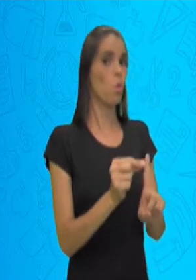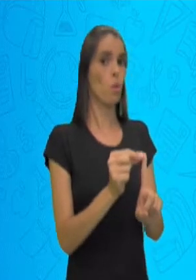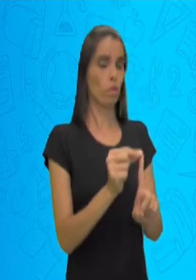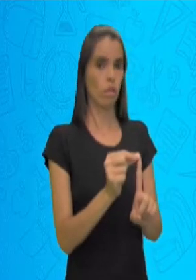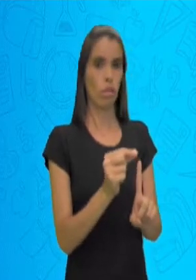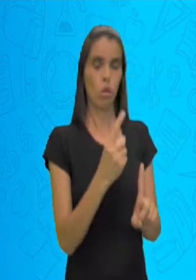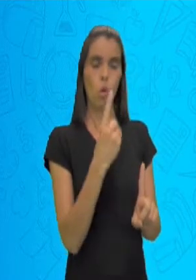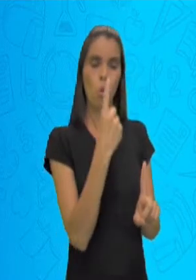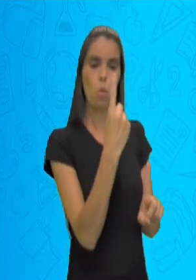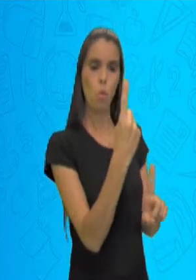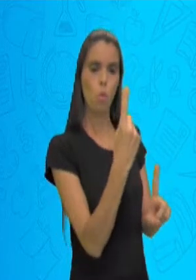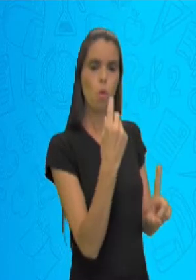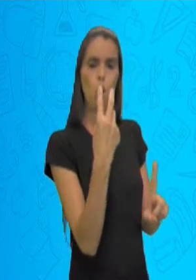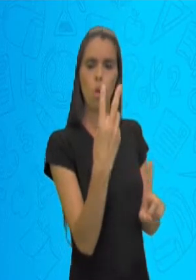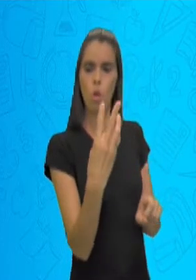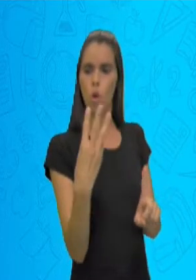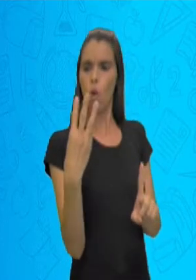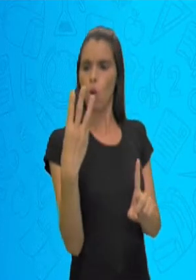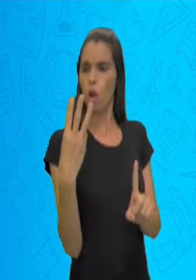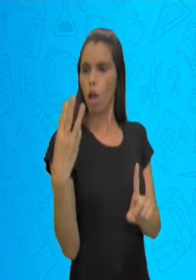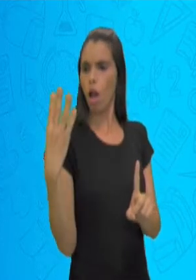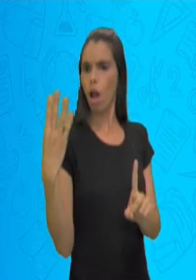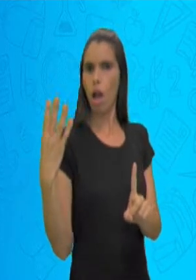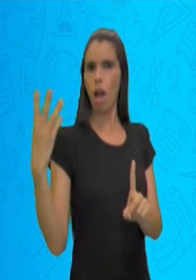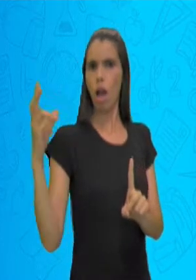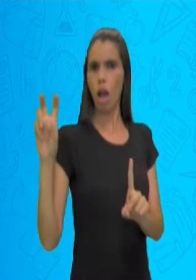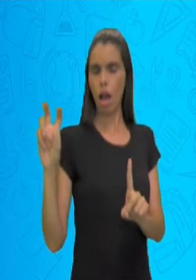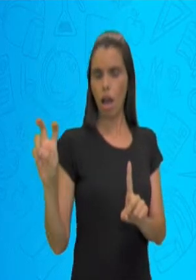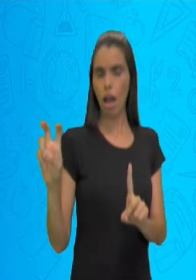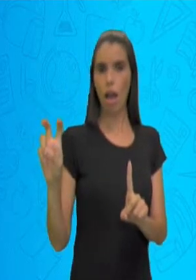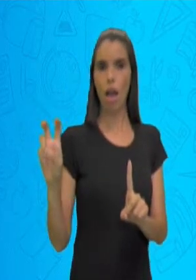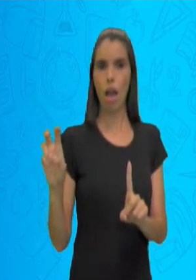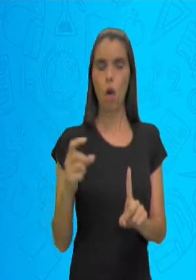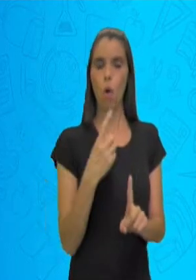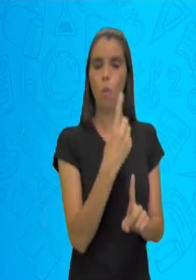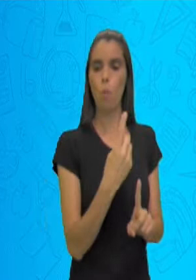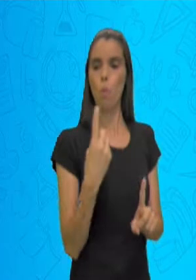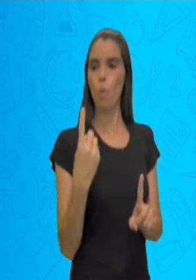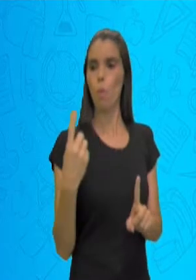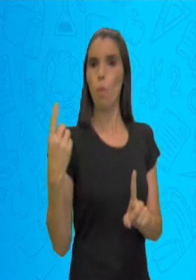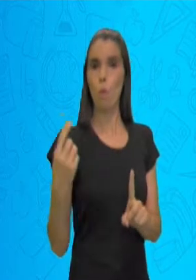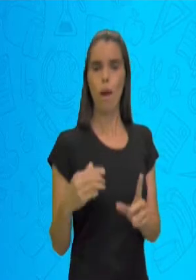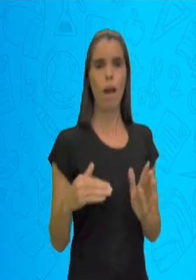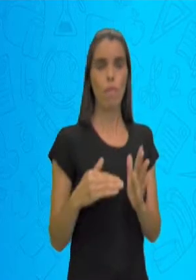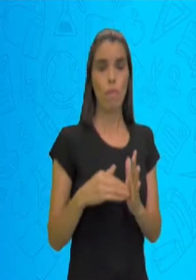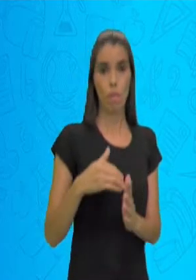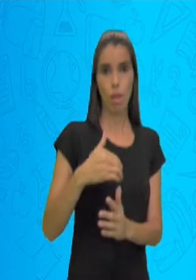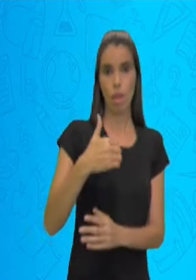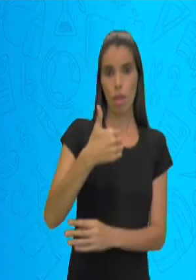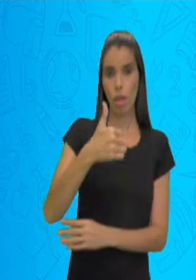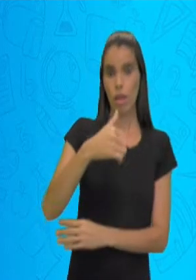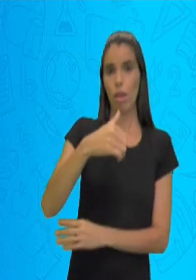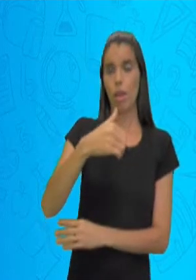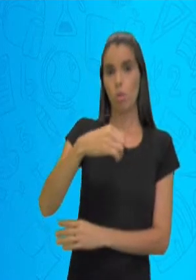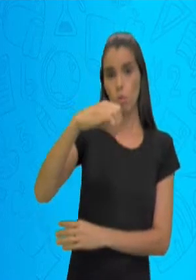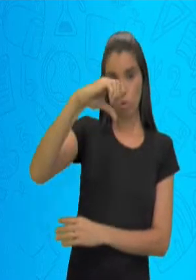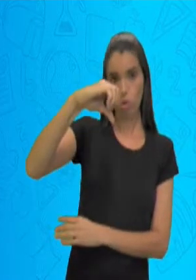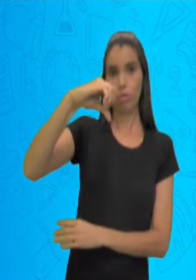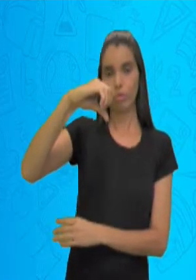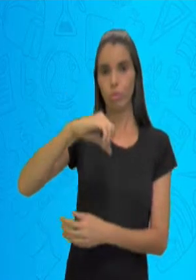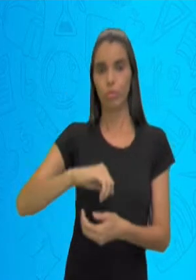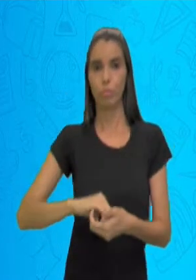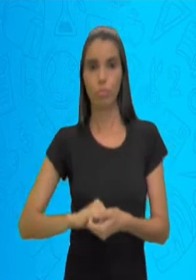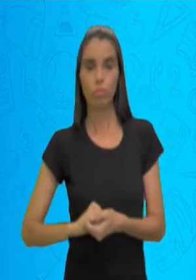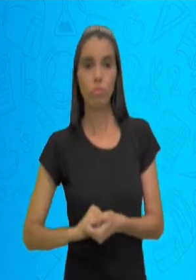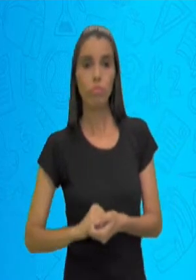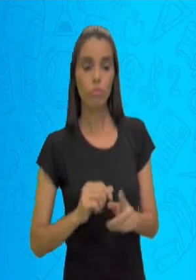de 1 em 1. E a unidade ela é tão importante, gente, porque quando a gente vai ler um número,